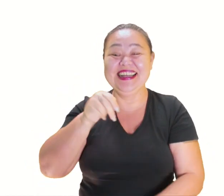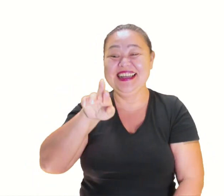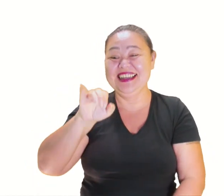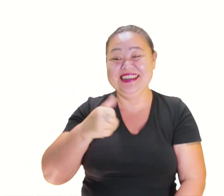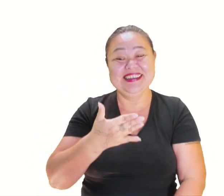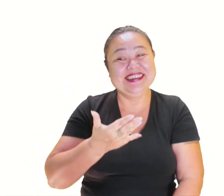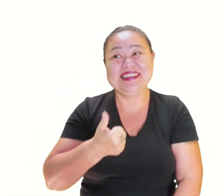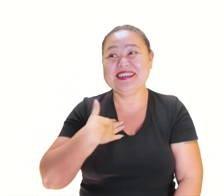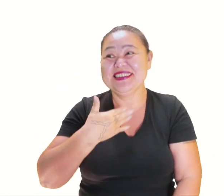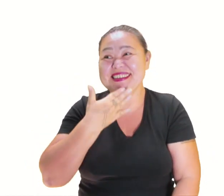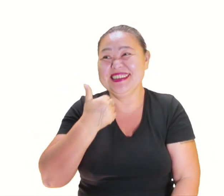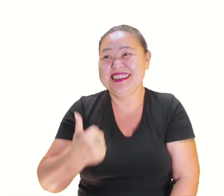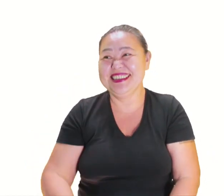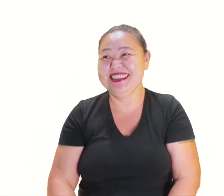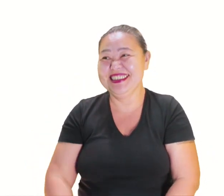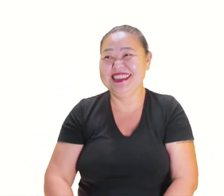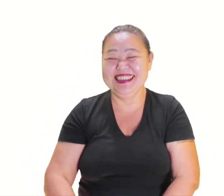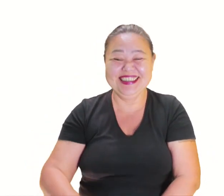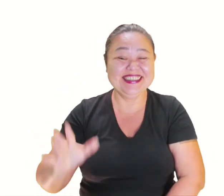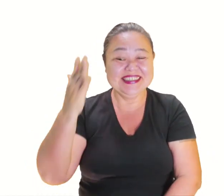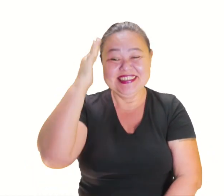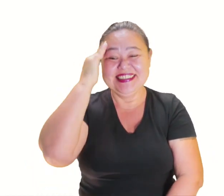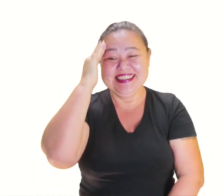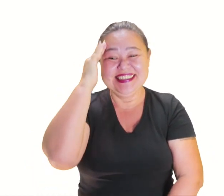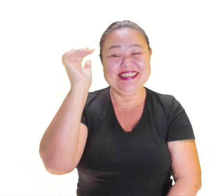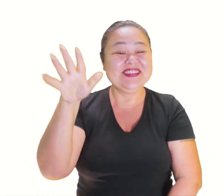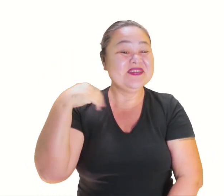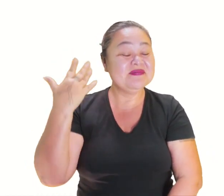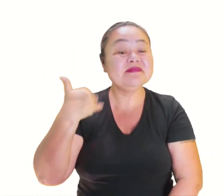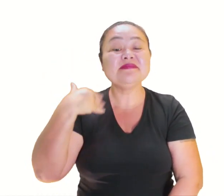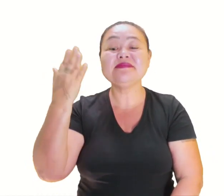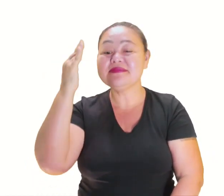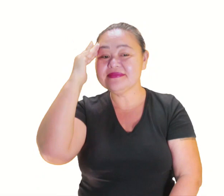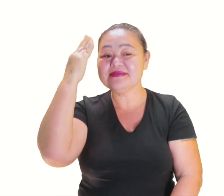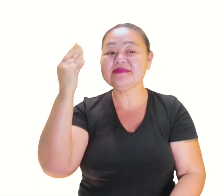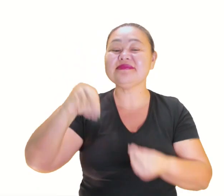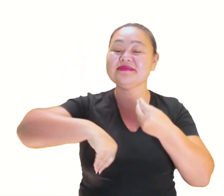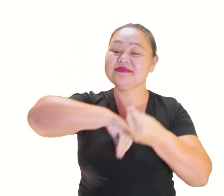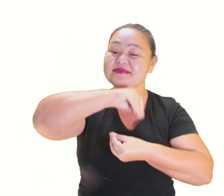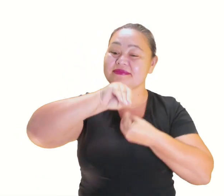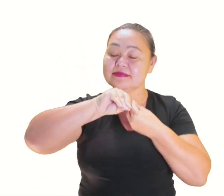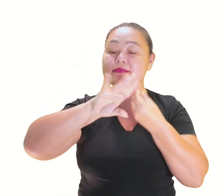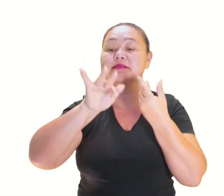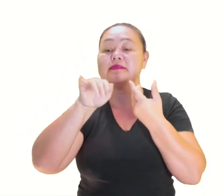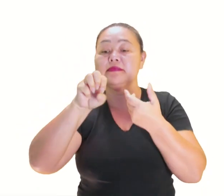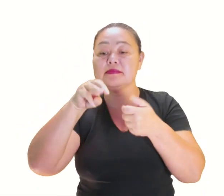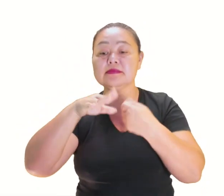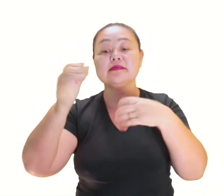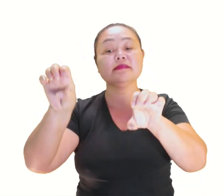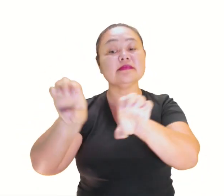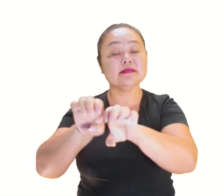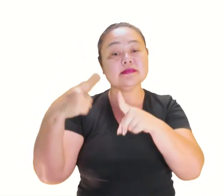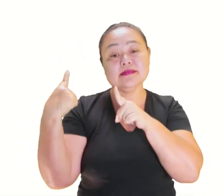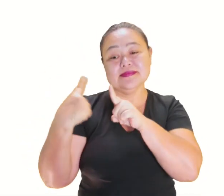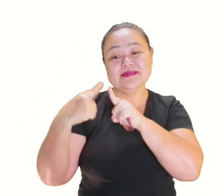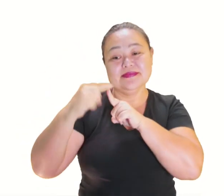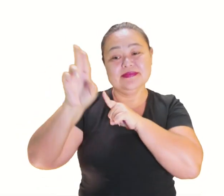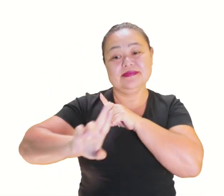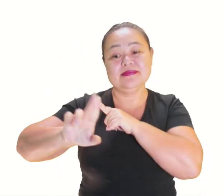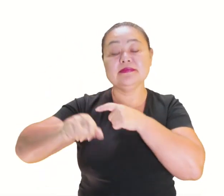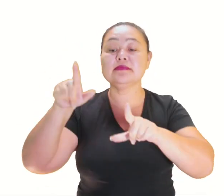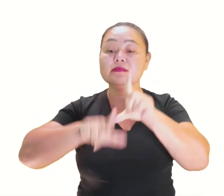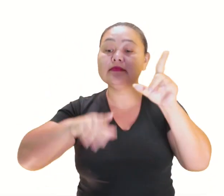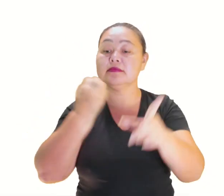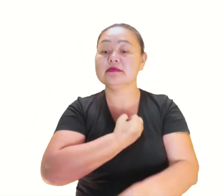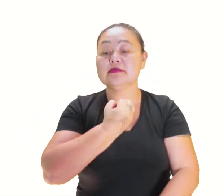tá no papo. Então, agora a gente entendendo que as expressões envolvem as fórmulas, as equações, porque faz uso de